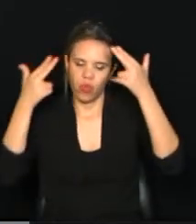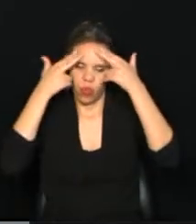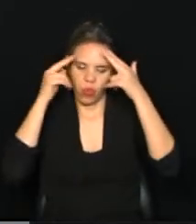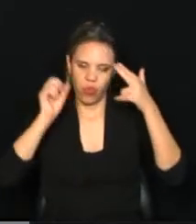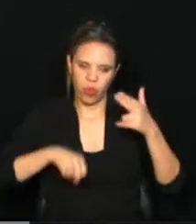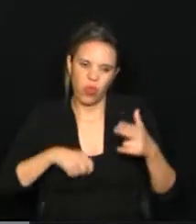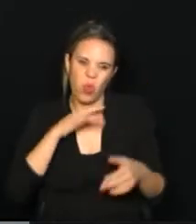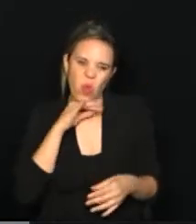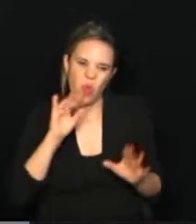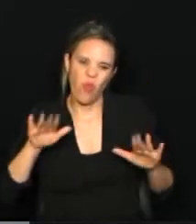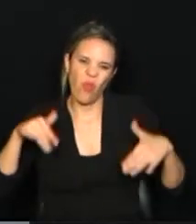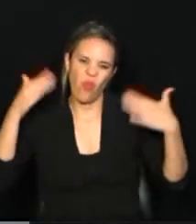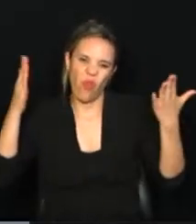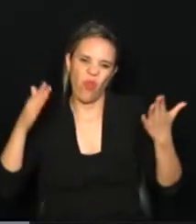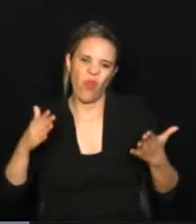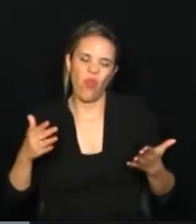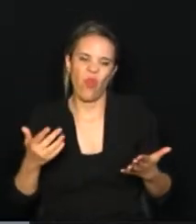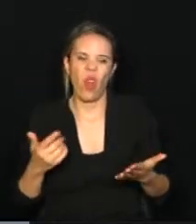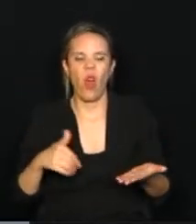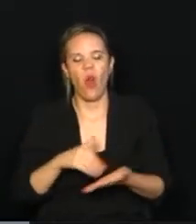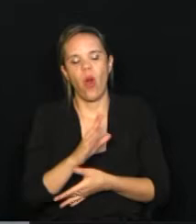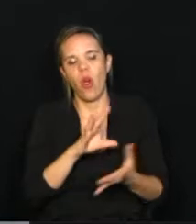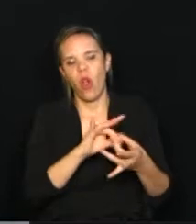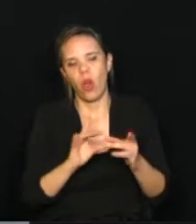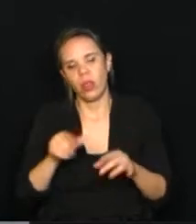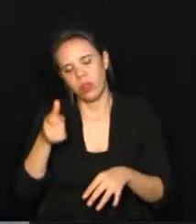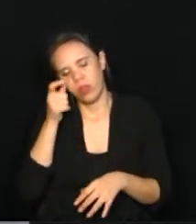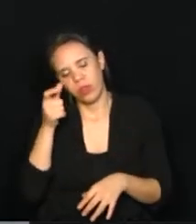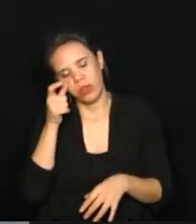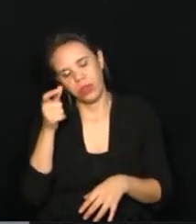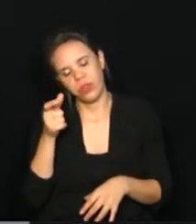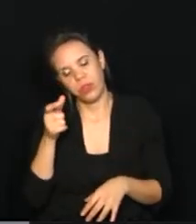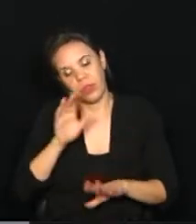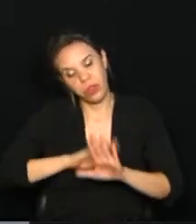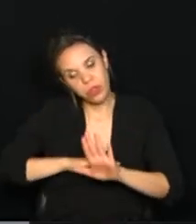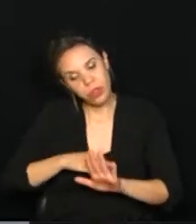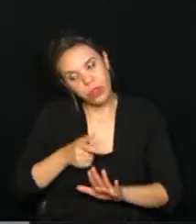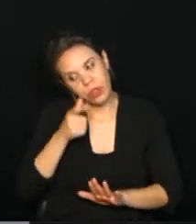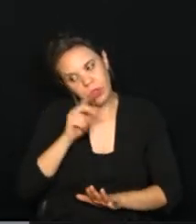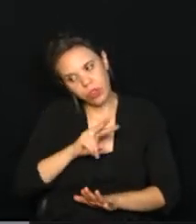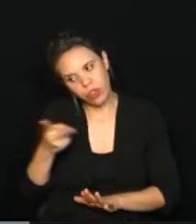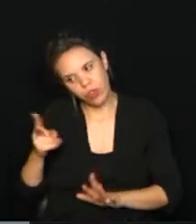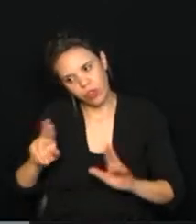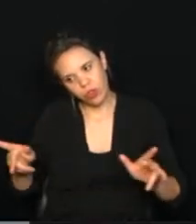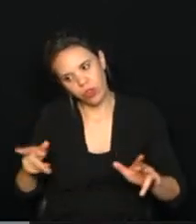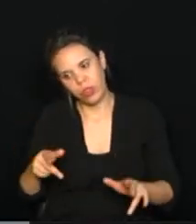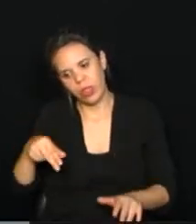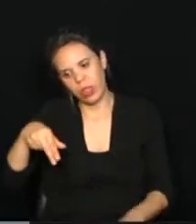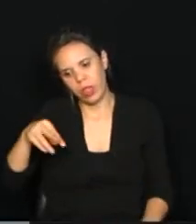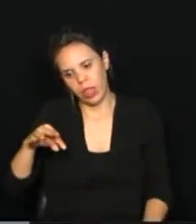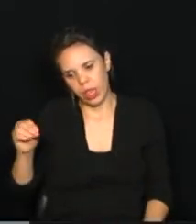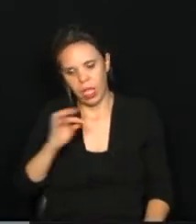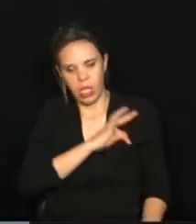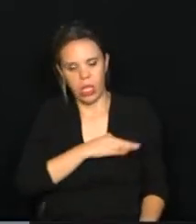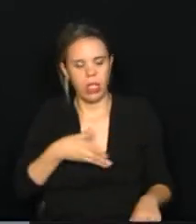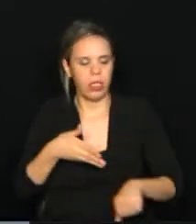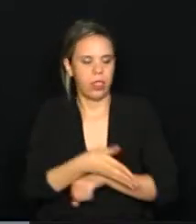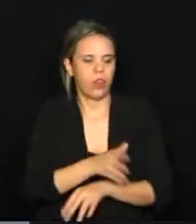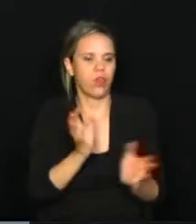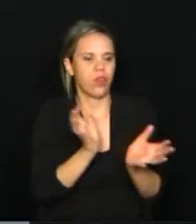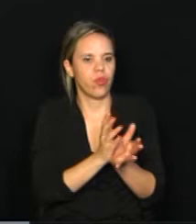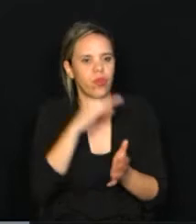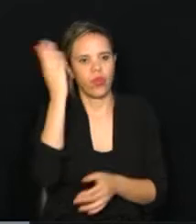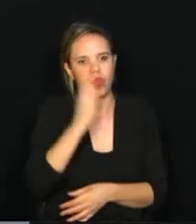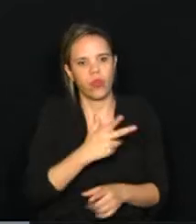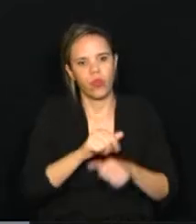muito ruim ficar fora das Olimpíadas, mas eu também olho pelo outro lado. Depois que o Neto entrou na seleção, o